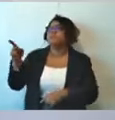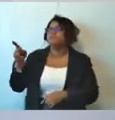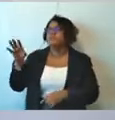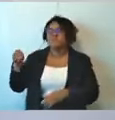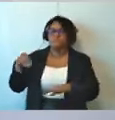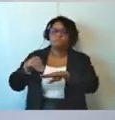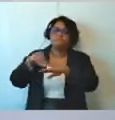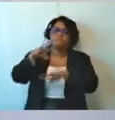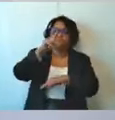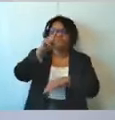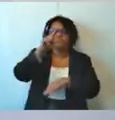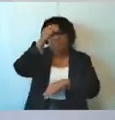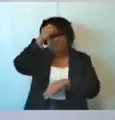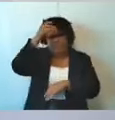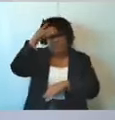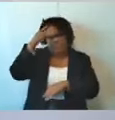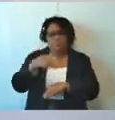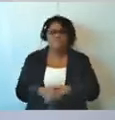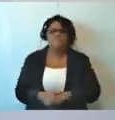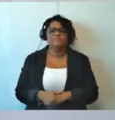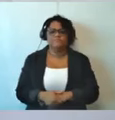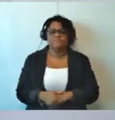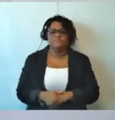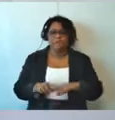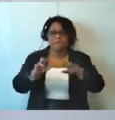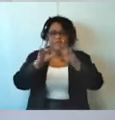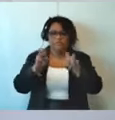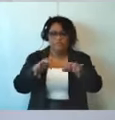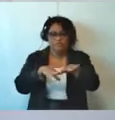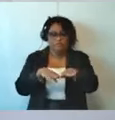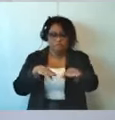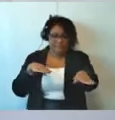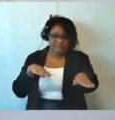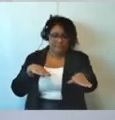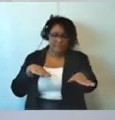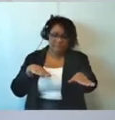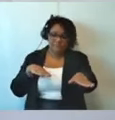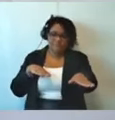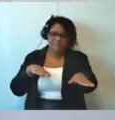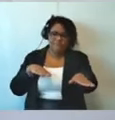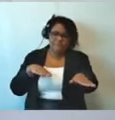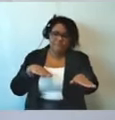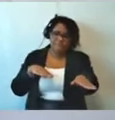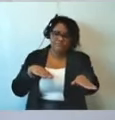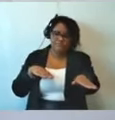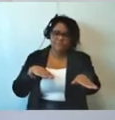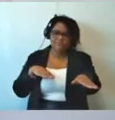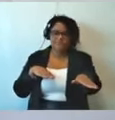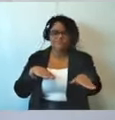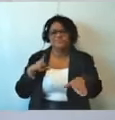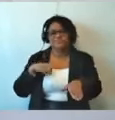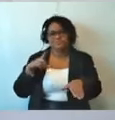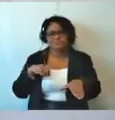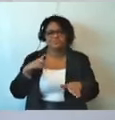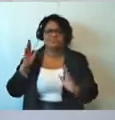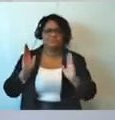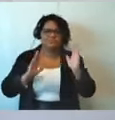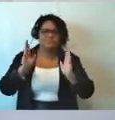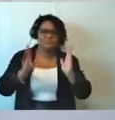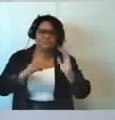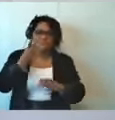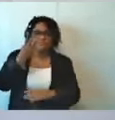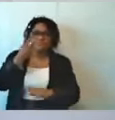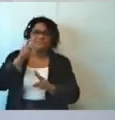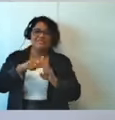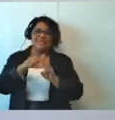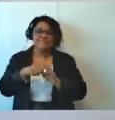em relação às faixas, que eu até falo assim, comendo direto, gente, as faixas elas estão um prazo de 3 meses. Porque a prefeitura já não faz